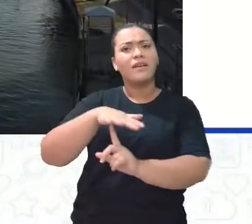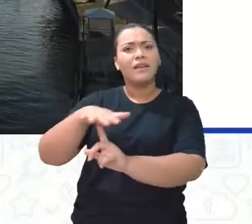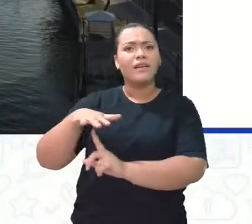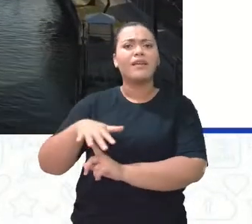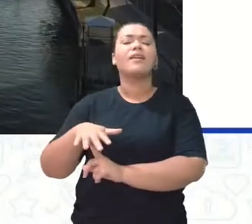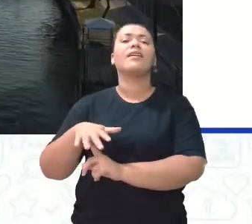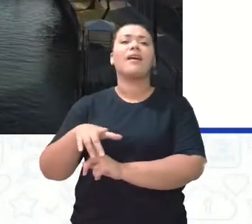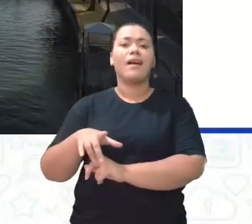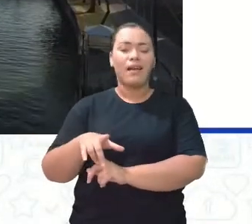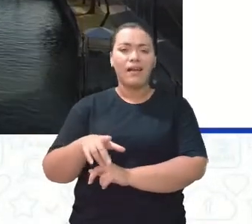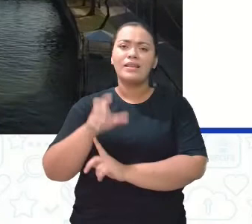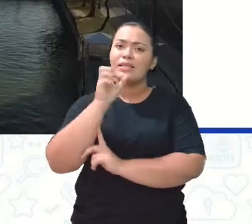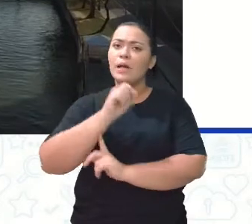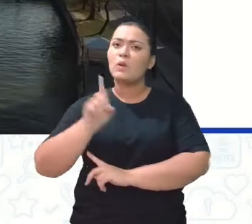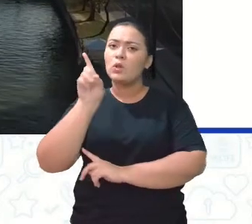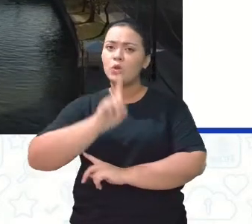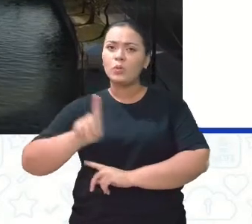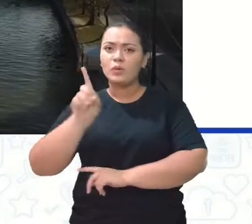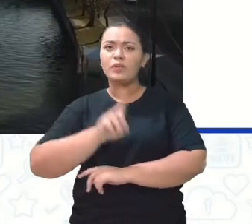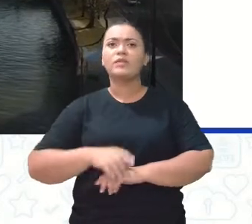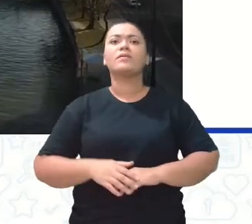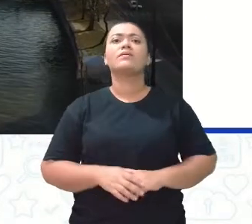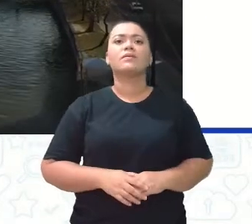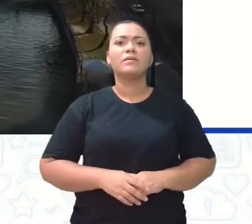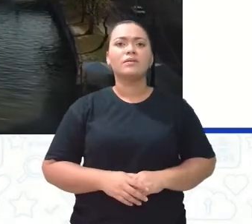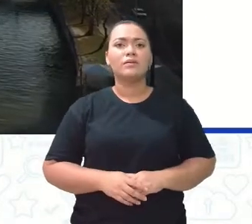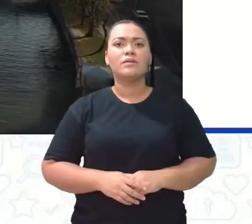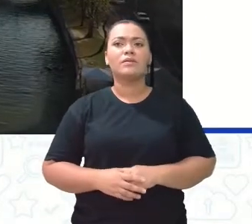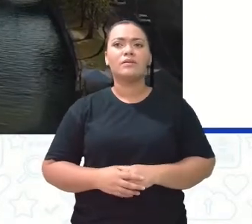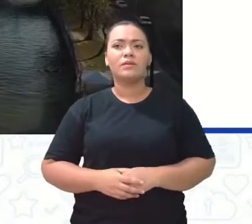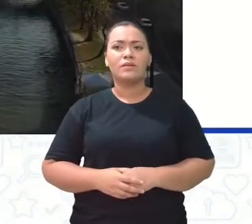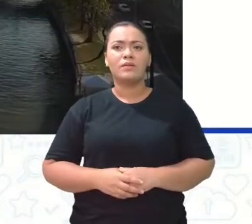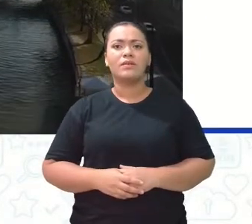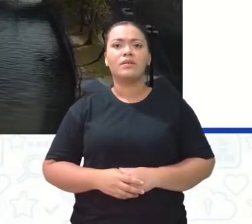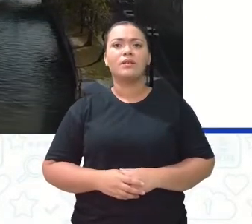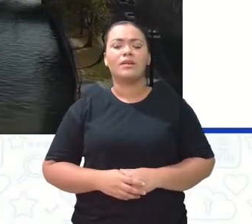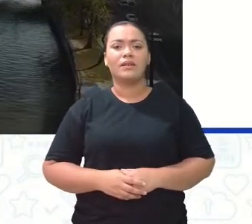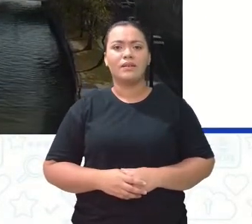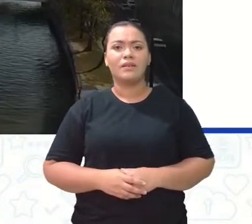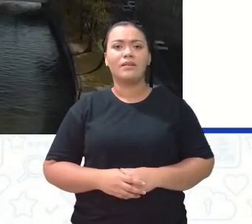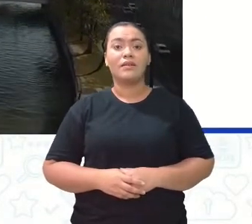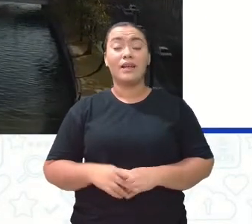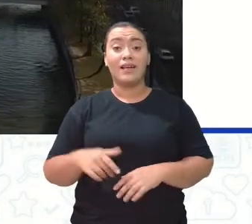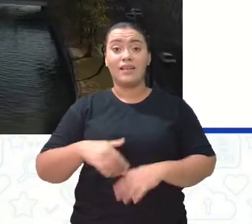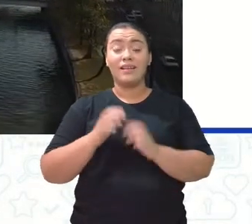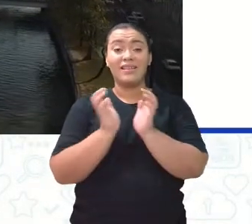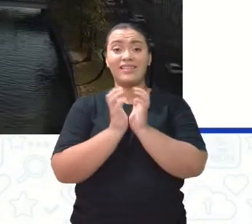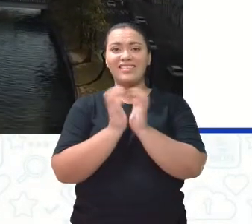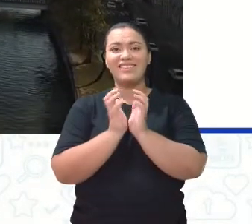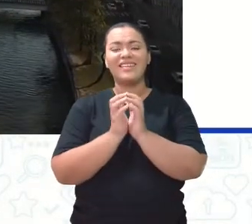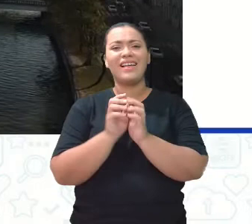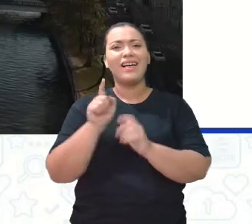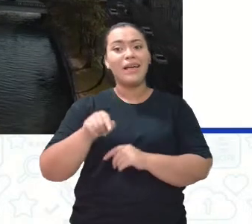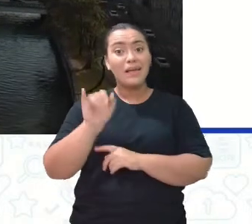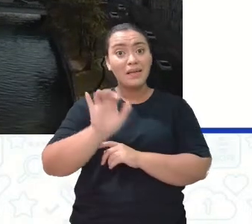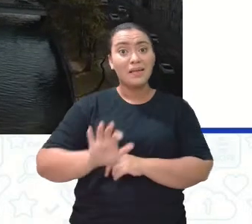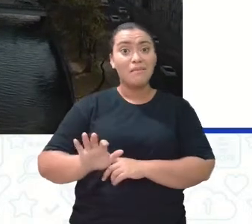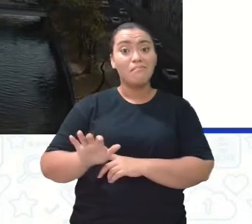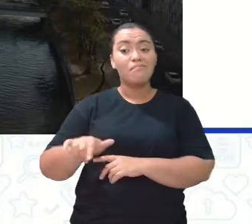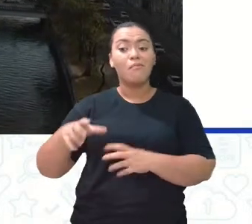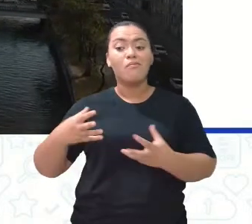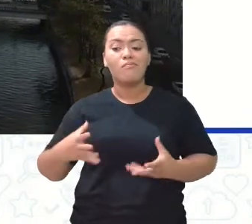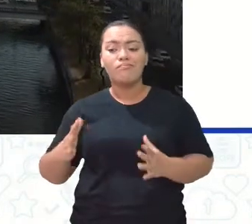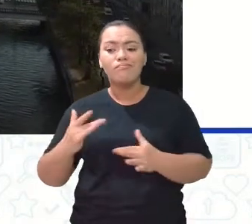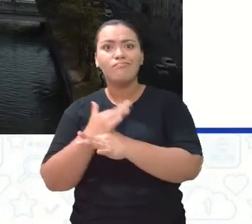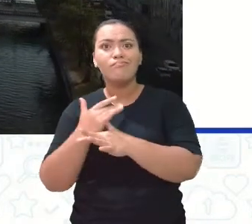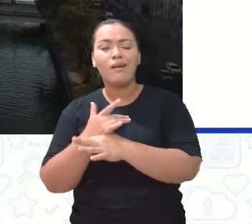de semana. Gente, Recife é uma cidade que me emociona, não é?